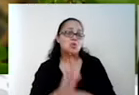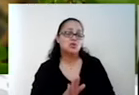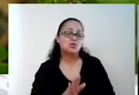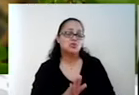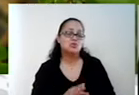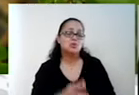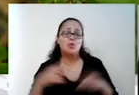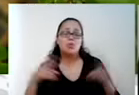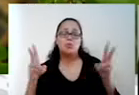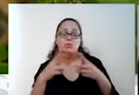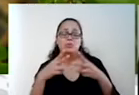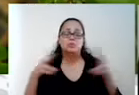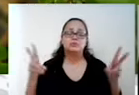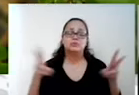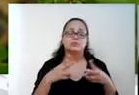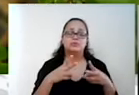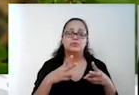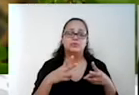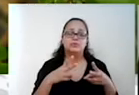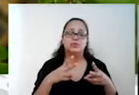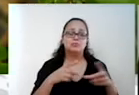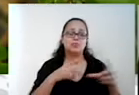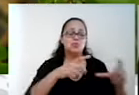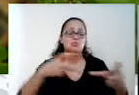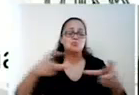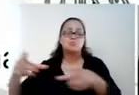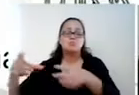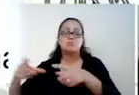esporos para regiões muito distantes da planta mãe.